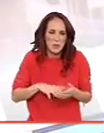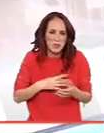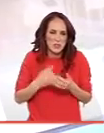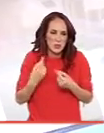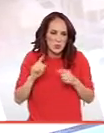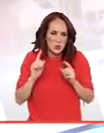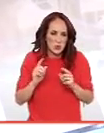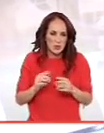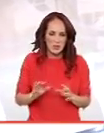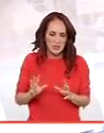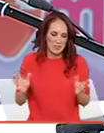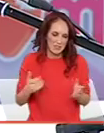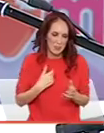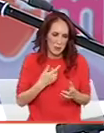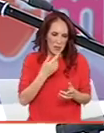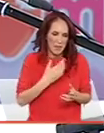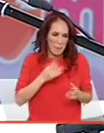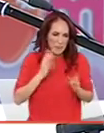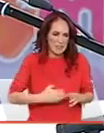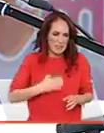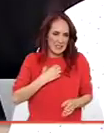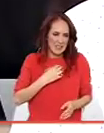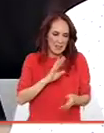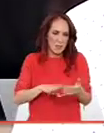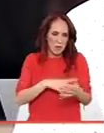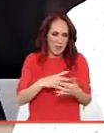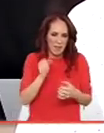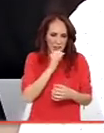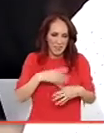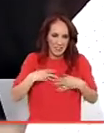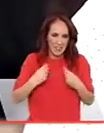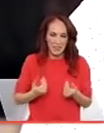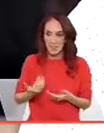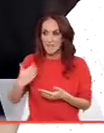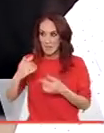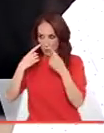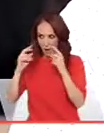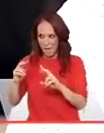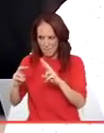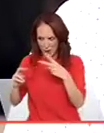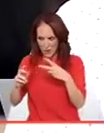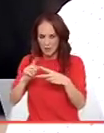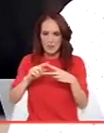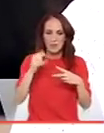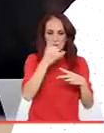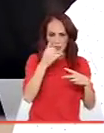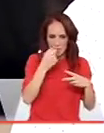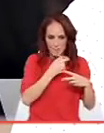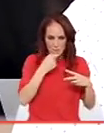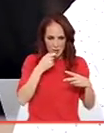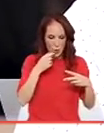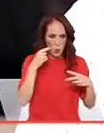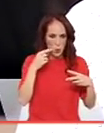então não me está preste a 500 grandes concertos na europa no dia 22 de maio no porto da horta